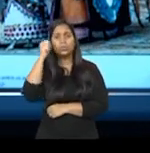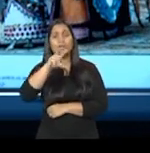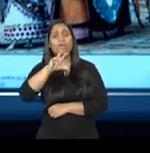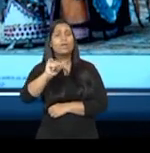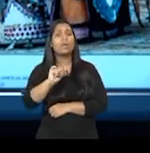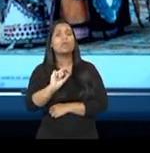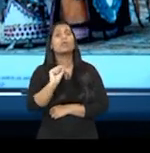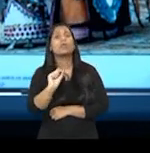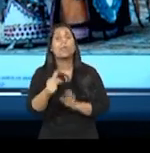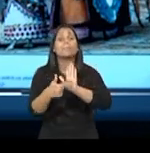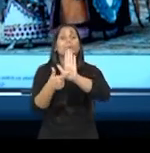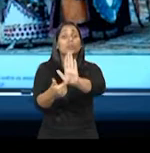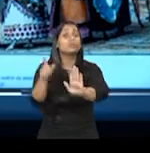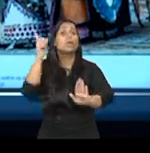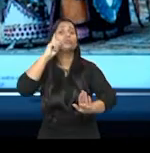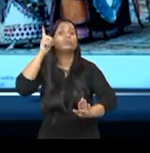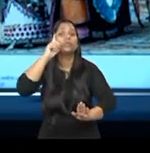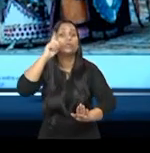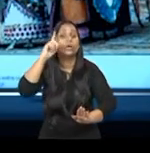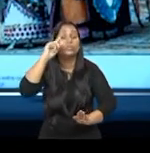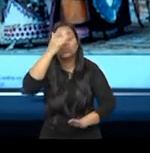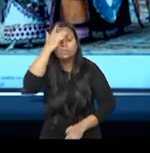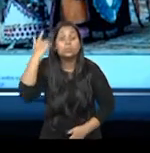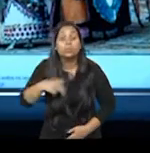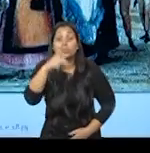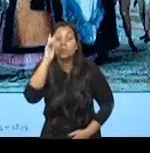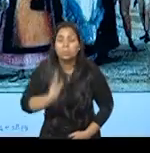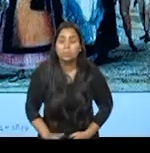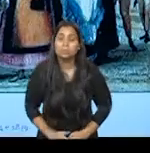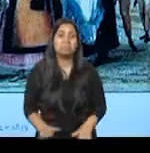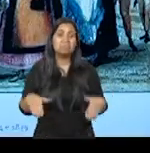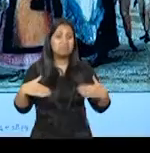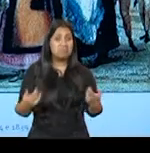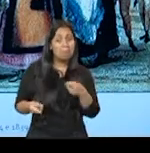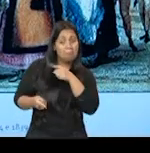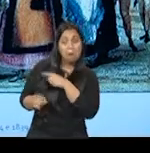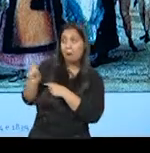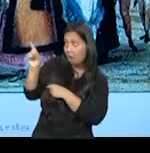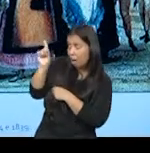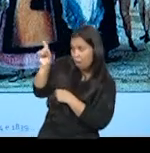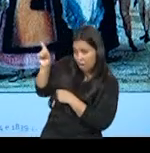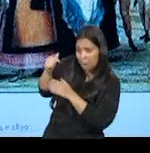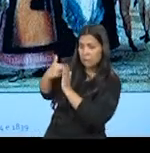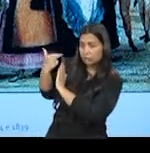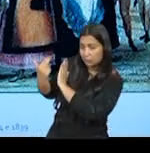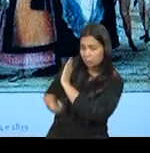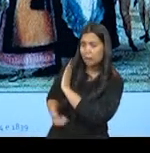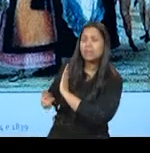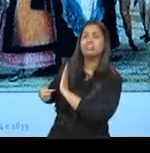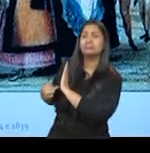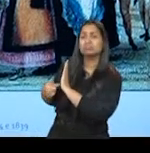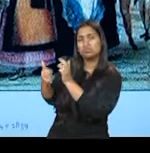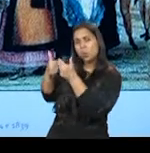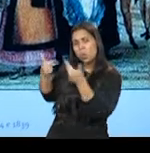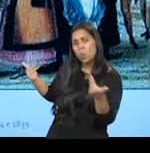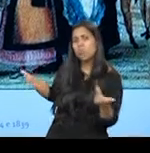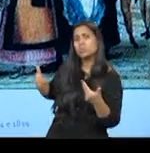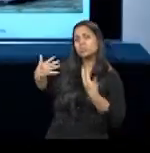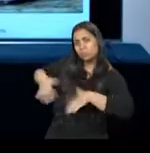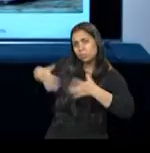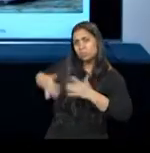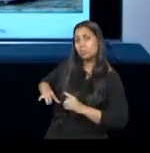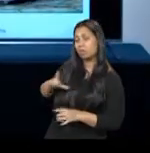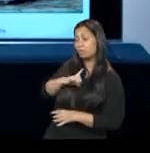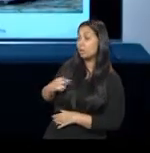retratar um pouquinho do cotidiano da sociedade brasileira. Essa imagem, pessoal, a gente tem muitos significados nela.